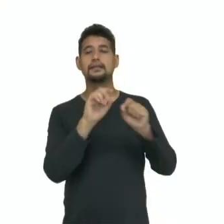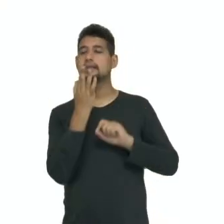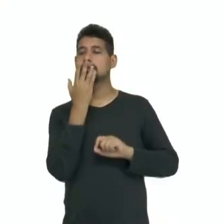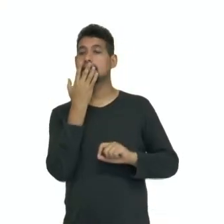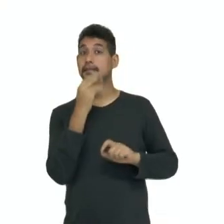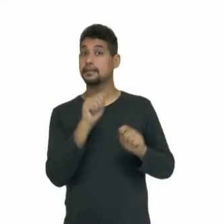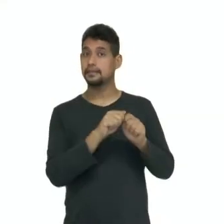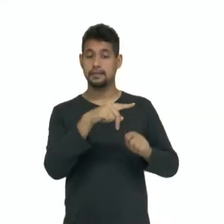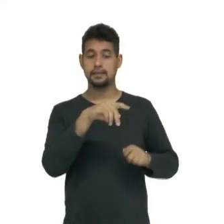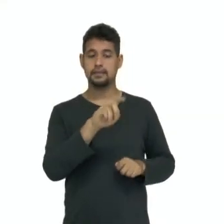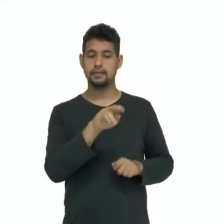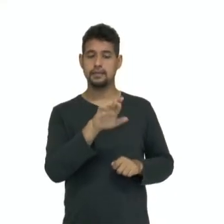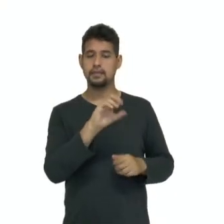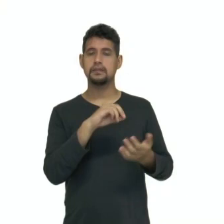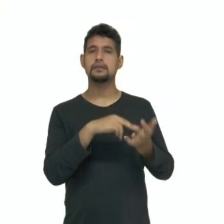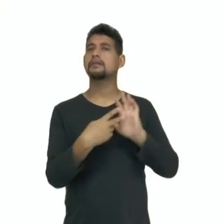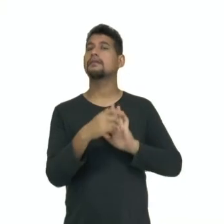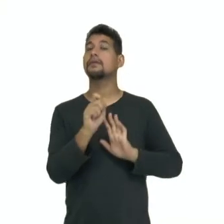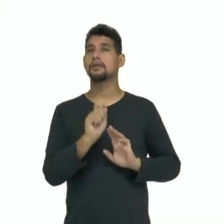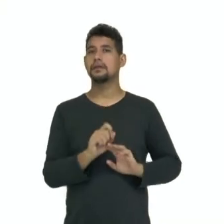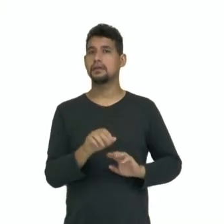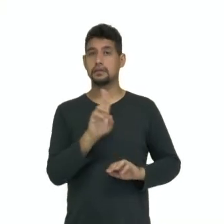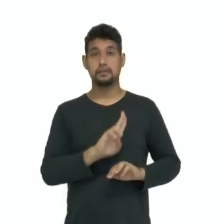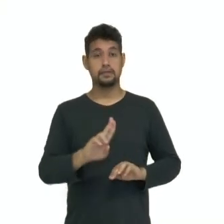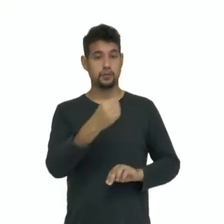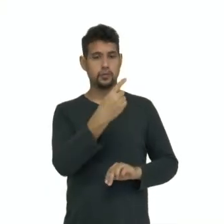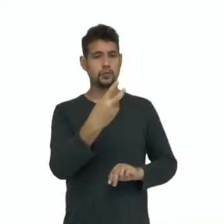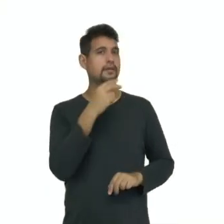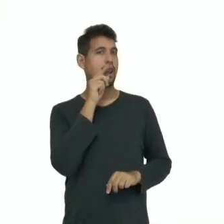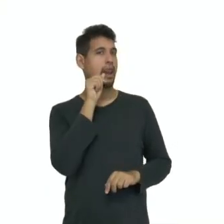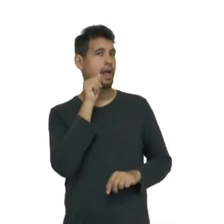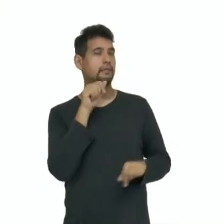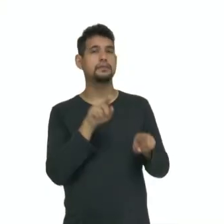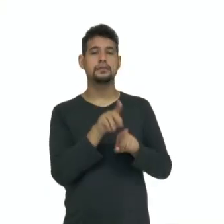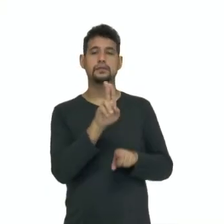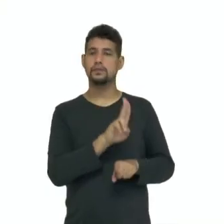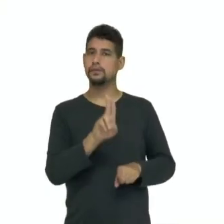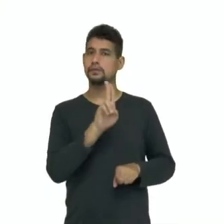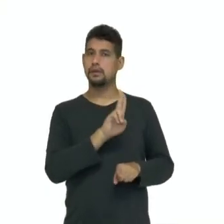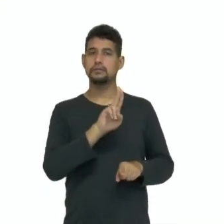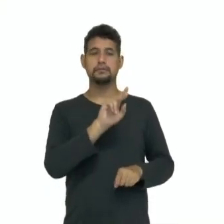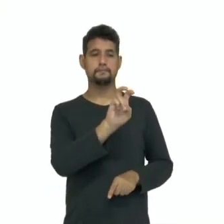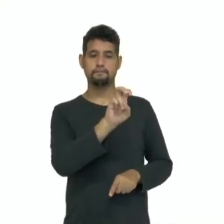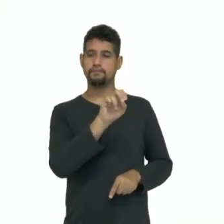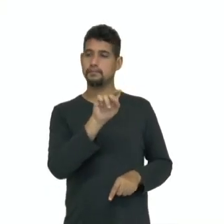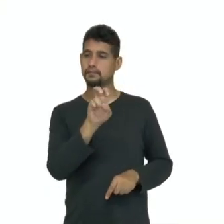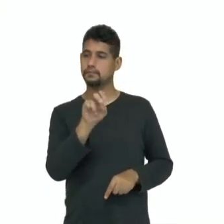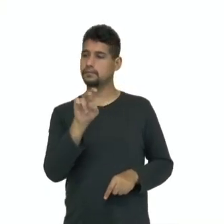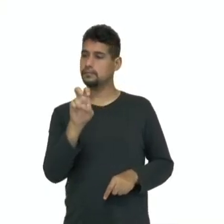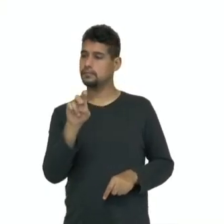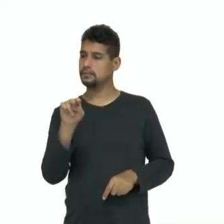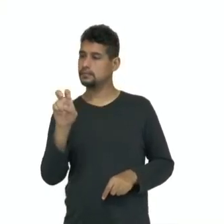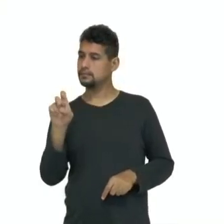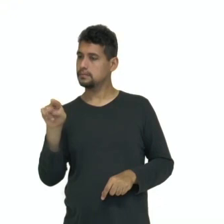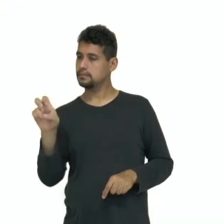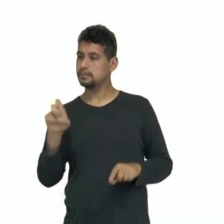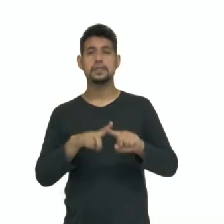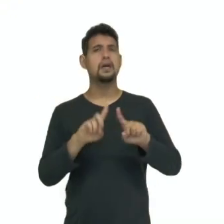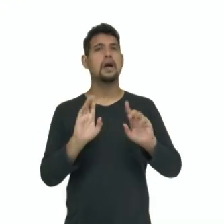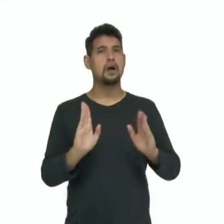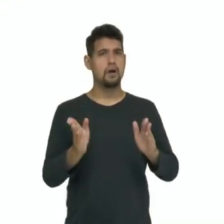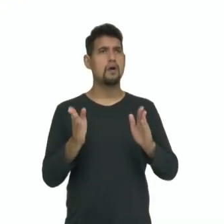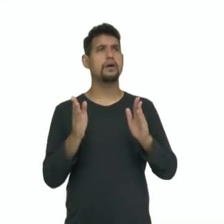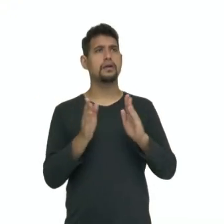Pedro corresponde a um arranjo de 12 lápis tomados 5 a 5. Então, vou jogar,